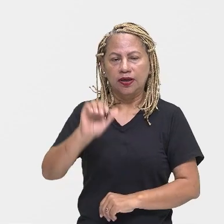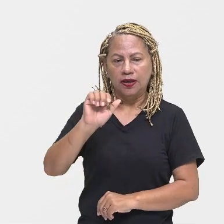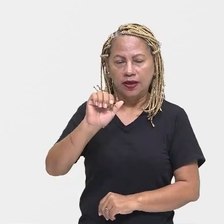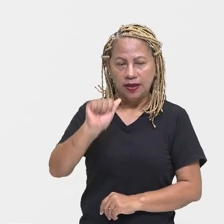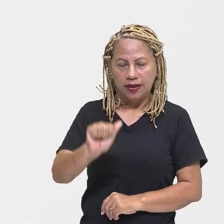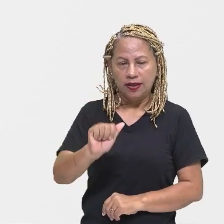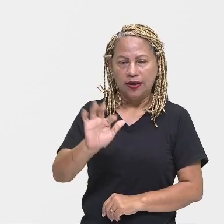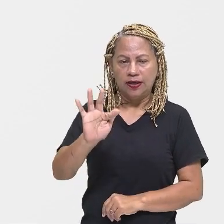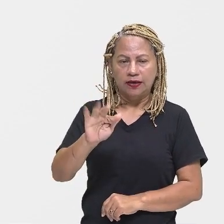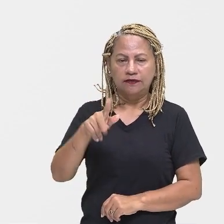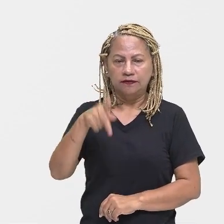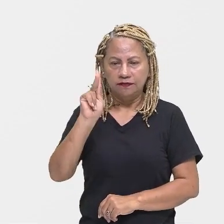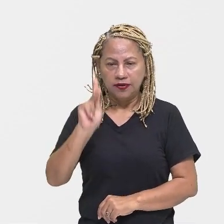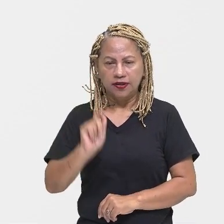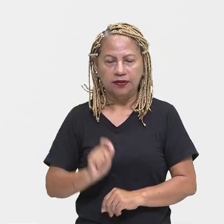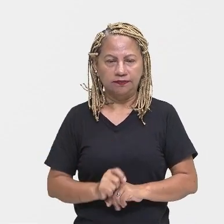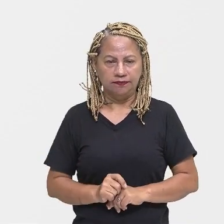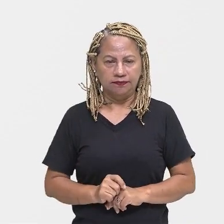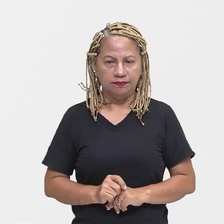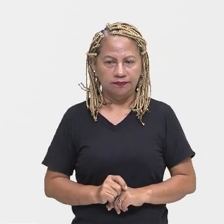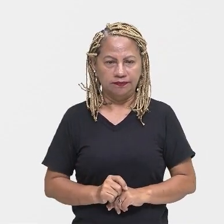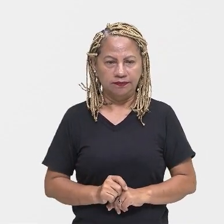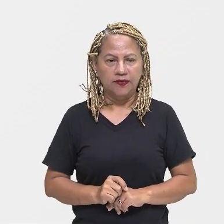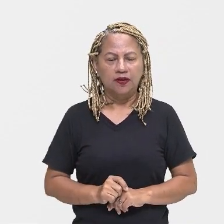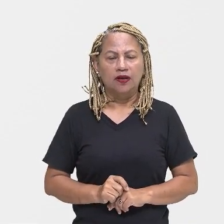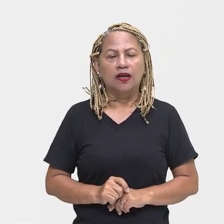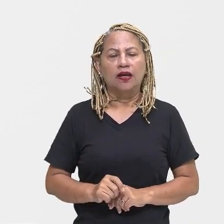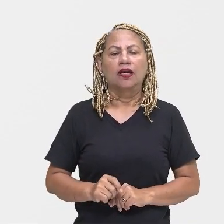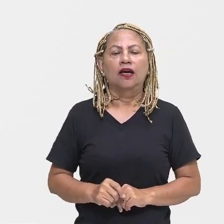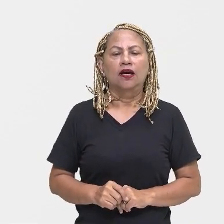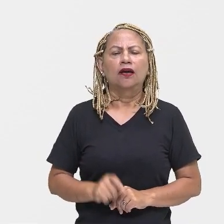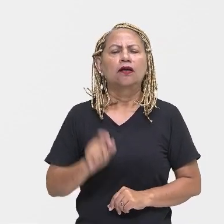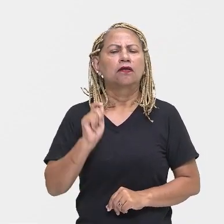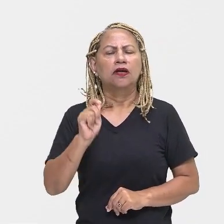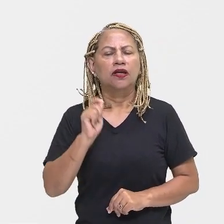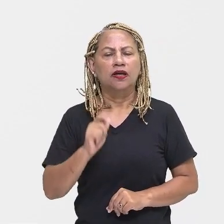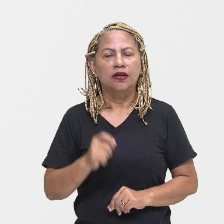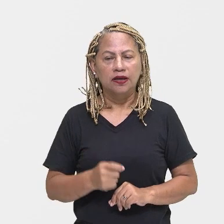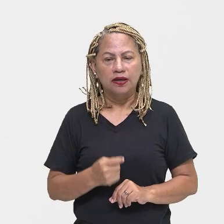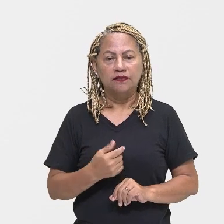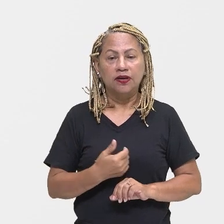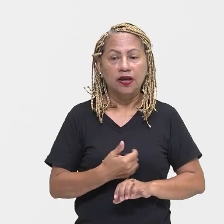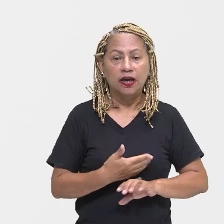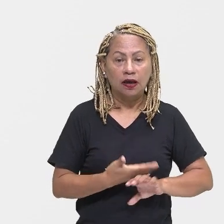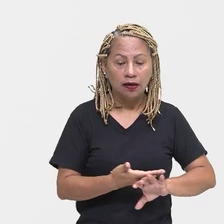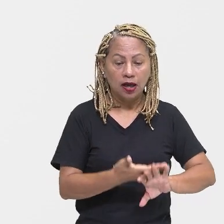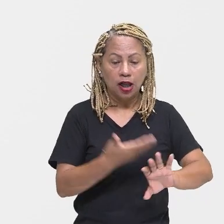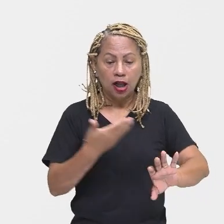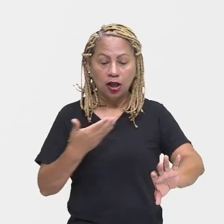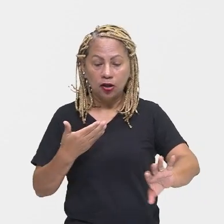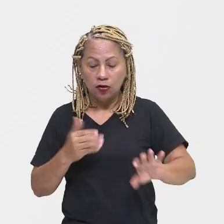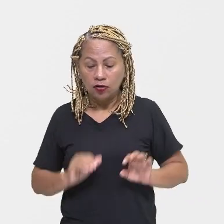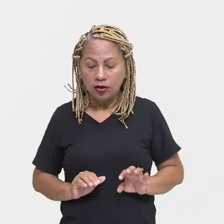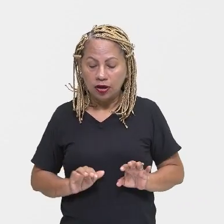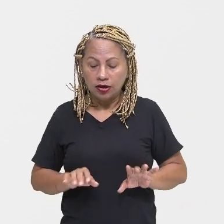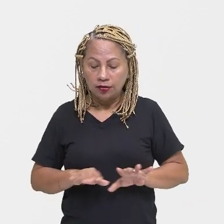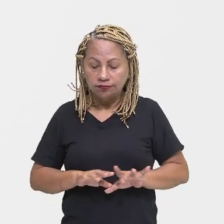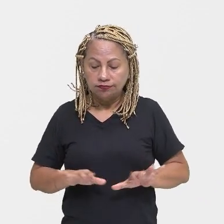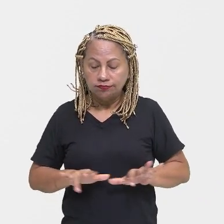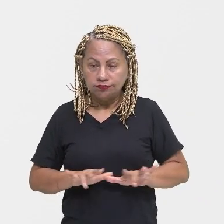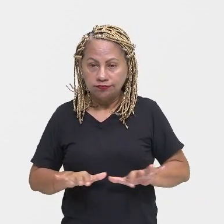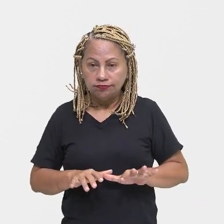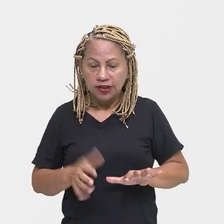AFK, Away from Keyboard, ou longe do teclado. Então, quando a pessoa está jogando e ela pretende